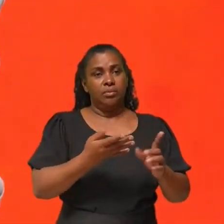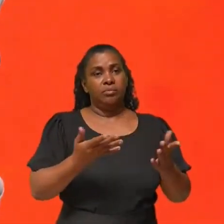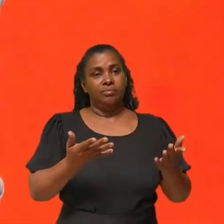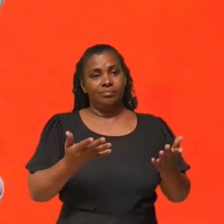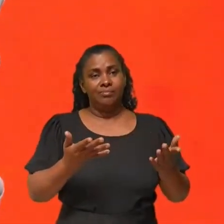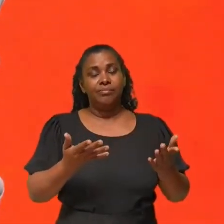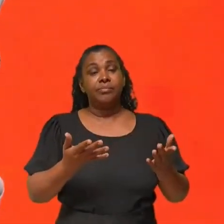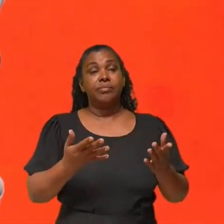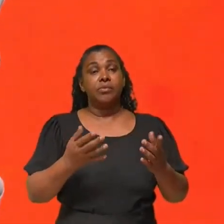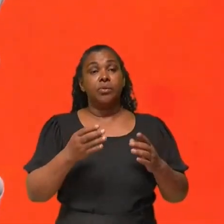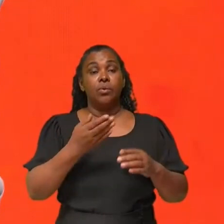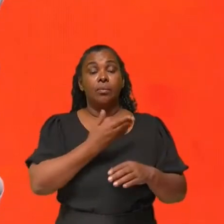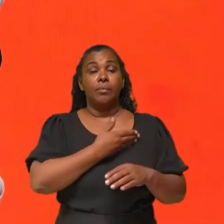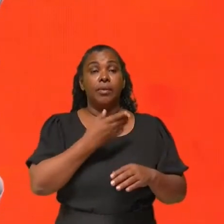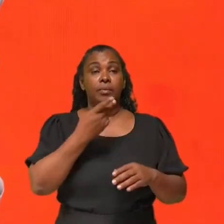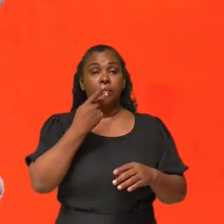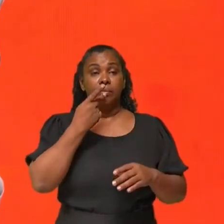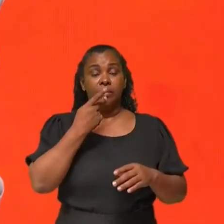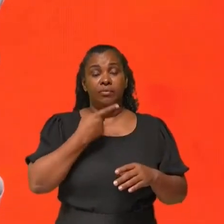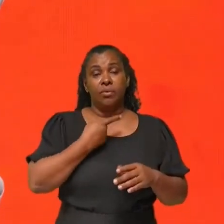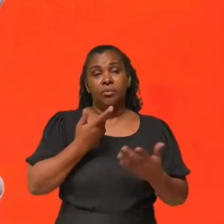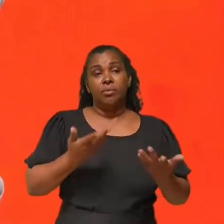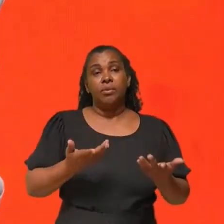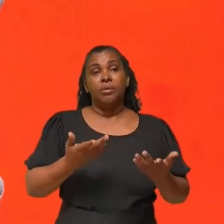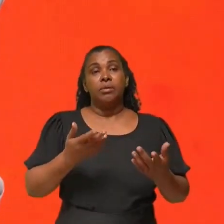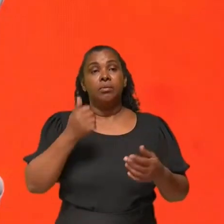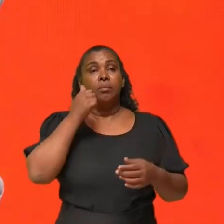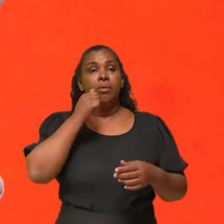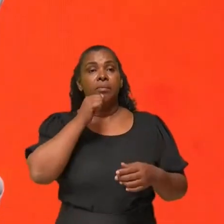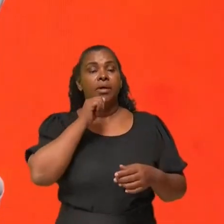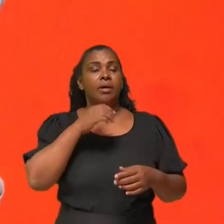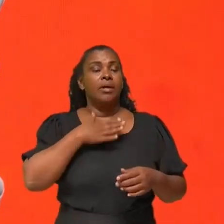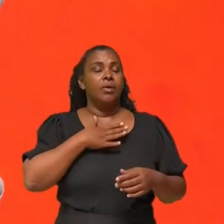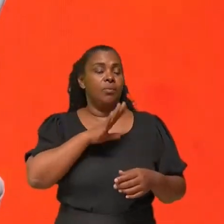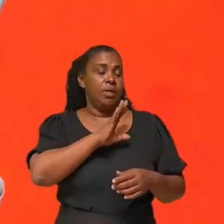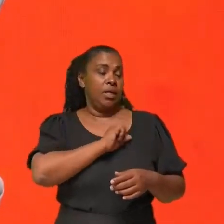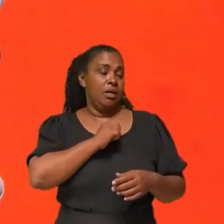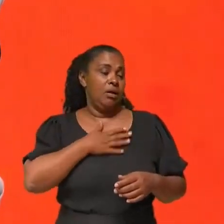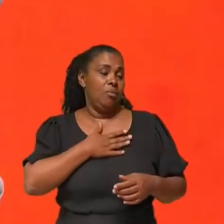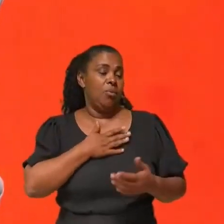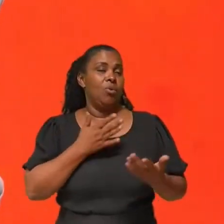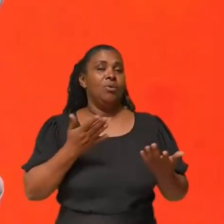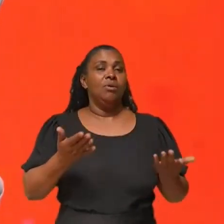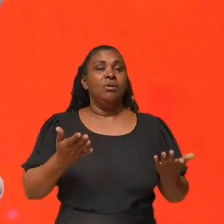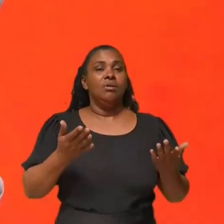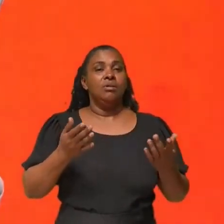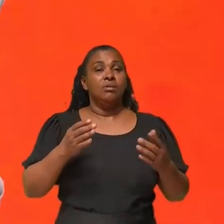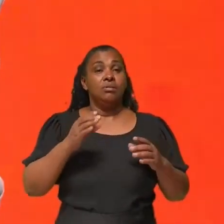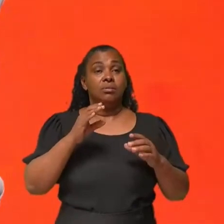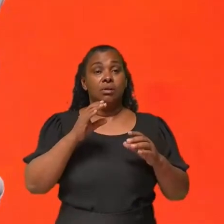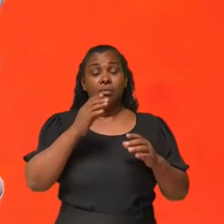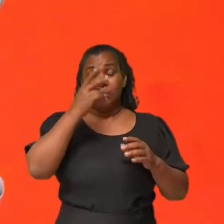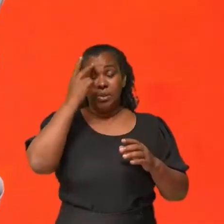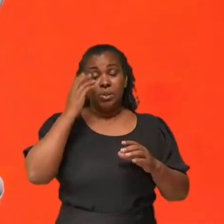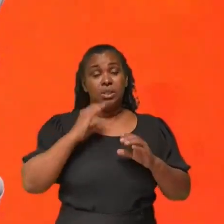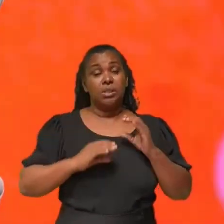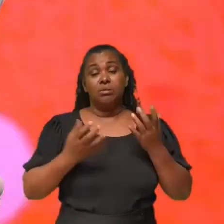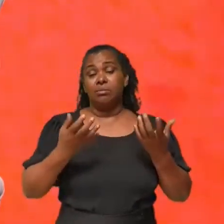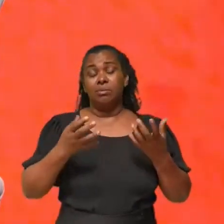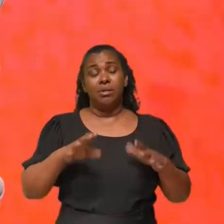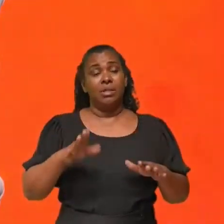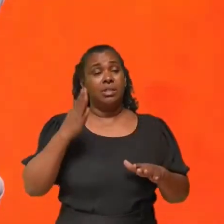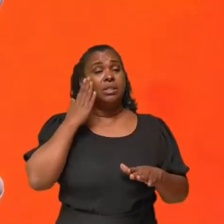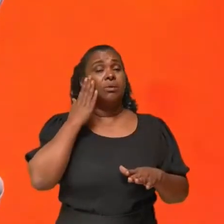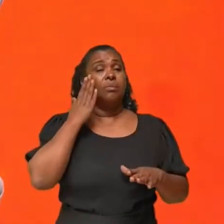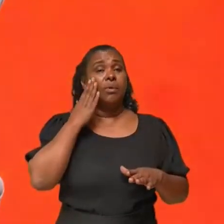governo é assim, mamãe, eu me amo. Né? O cidadão não quer isso, ele não ouve isso, é um pouco o que a Olga falou. Se a gente não falar nos